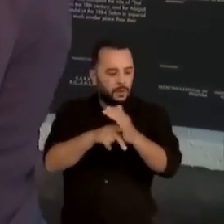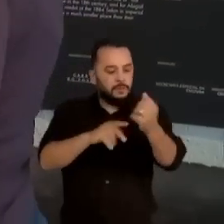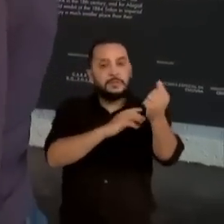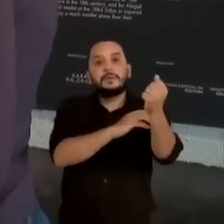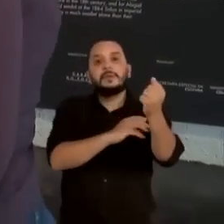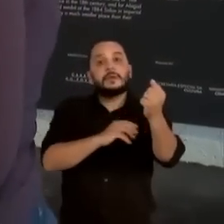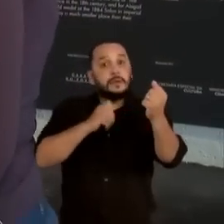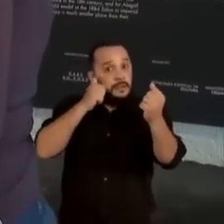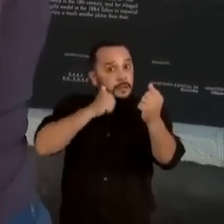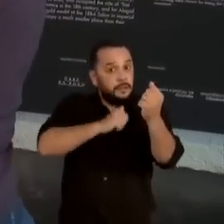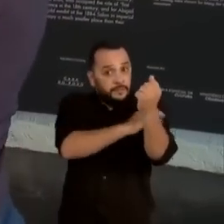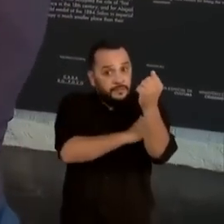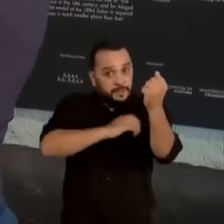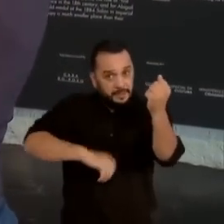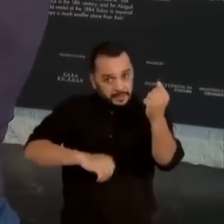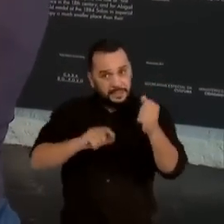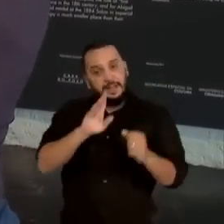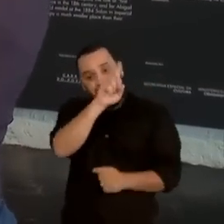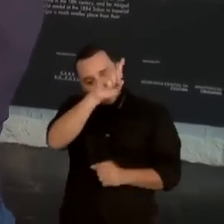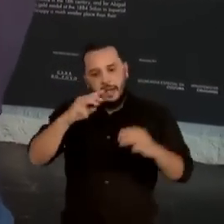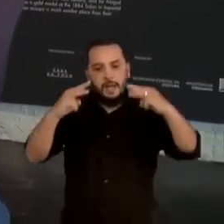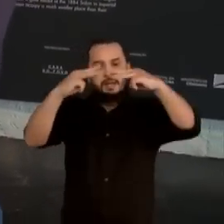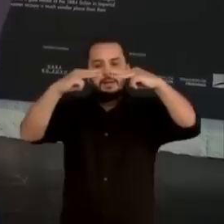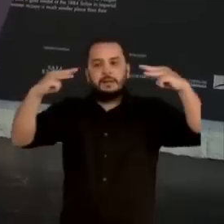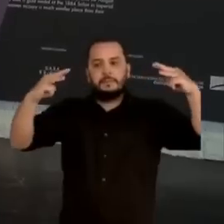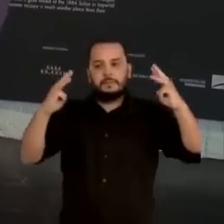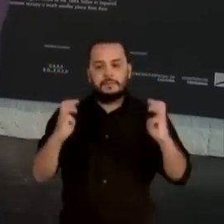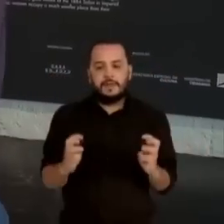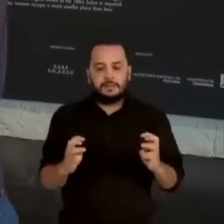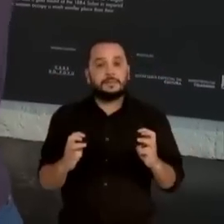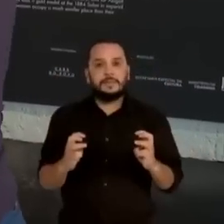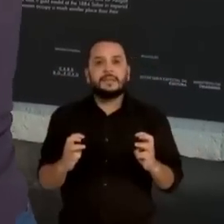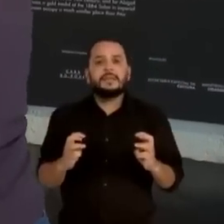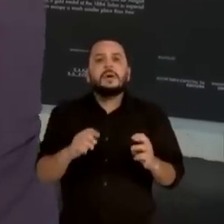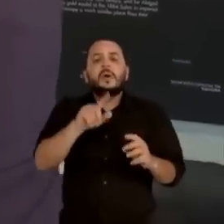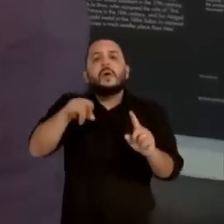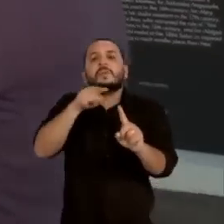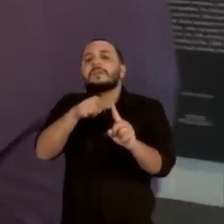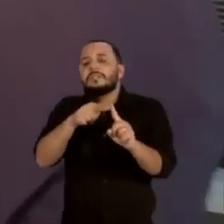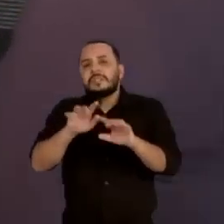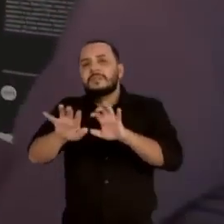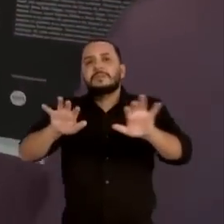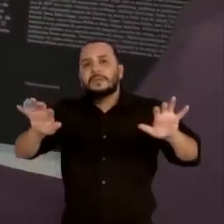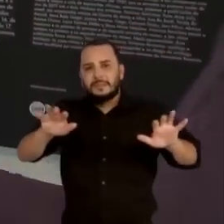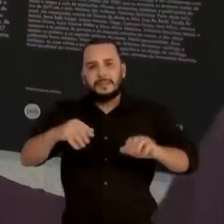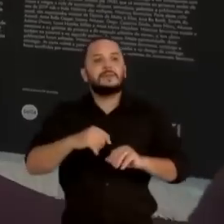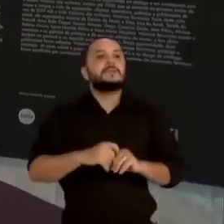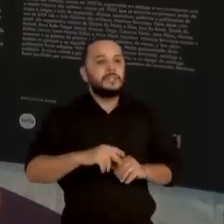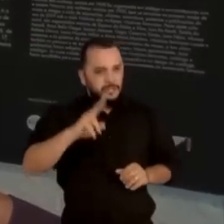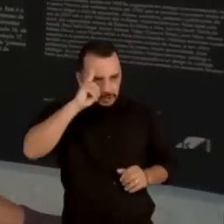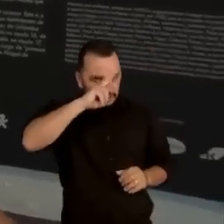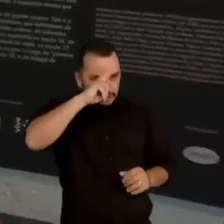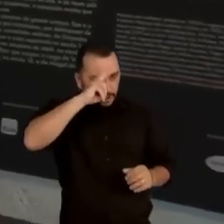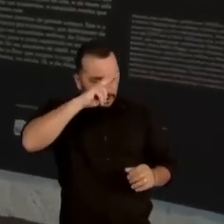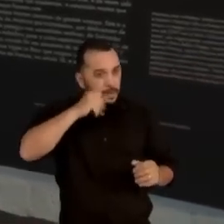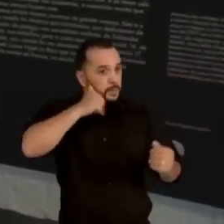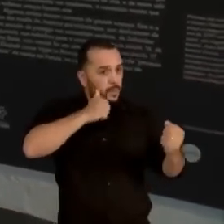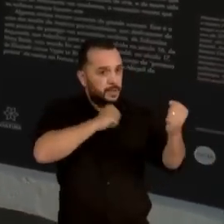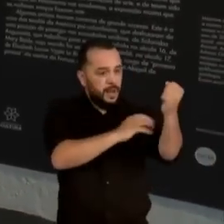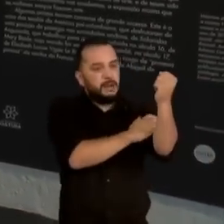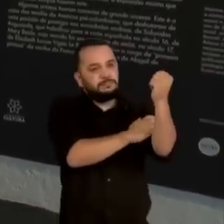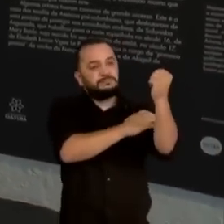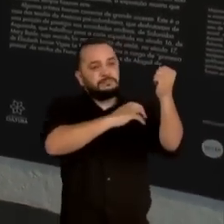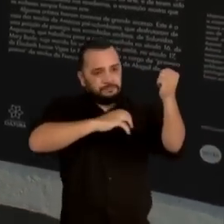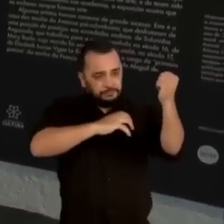Isabela Rigelli. Isabela, qual que é o grande objetivo de vocês com essa exposição? Bom, Histórias Feministas vai trazer a produção